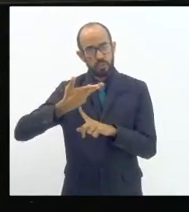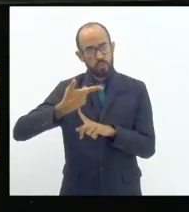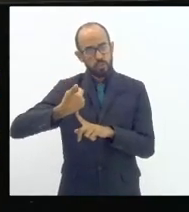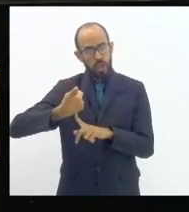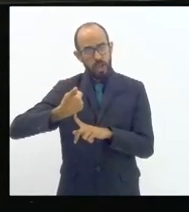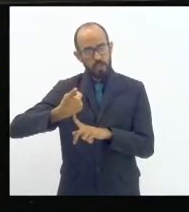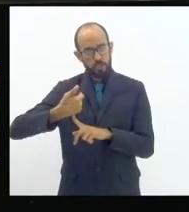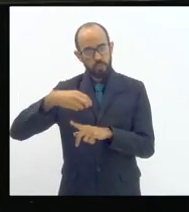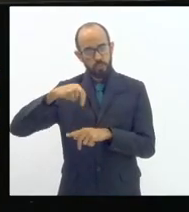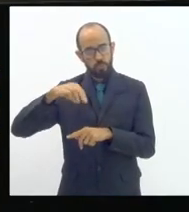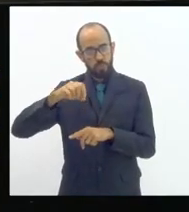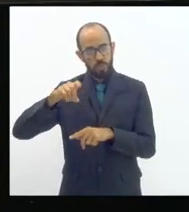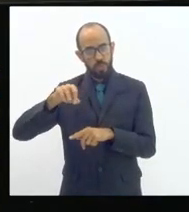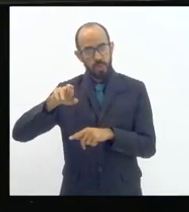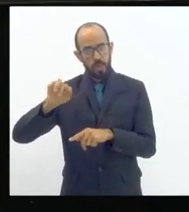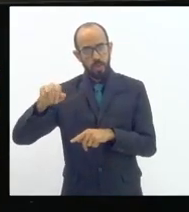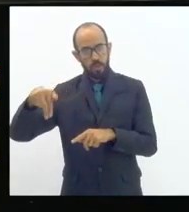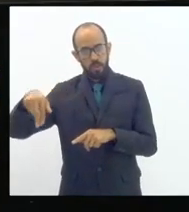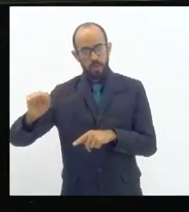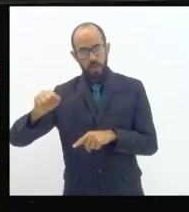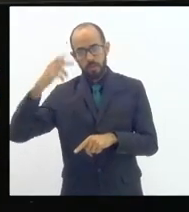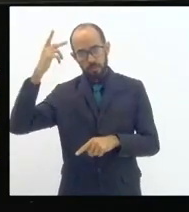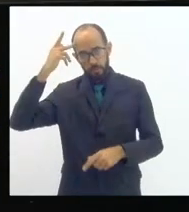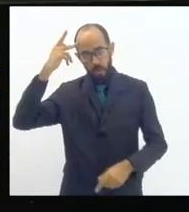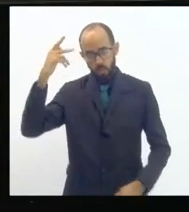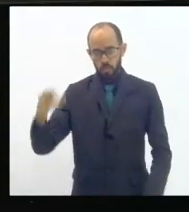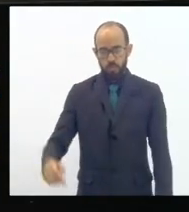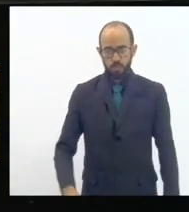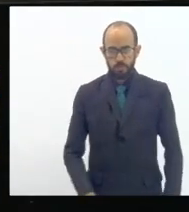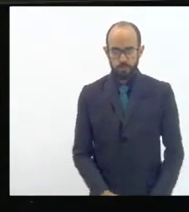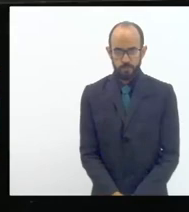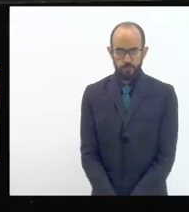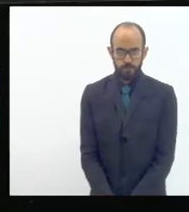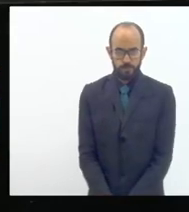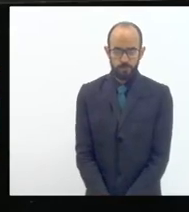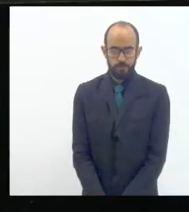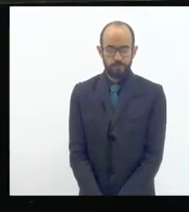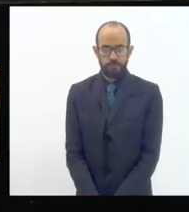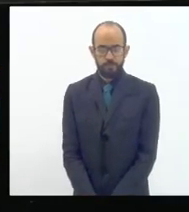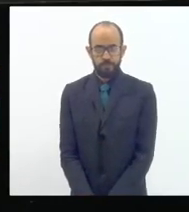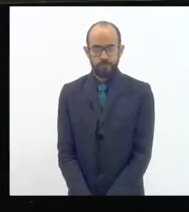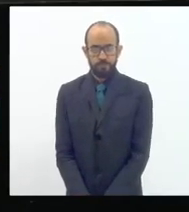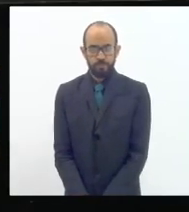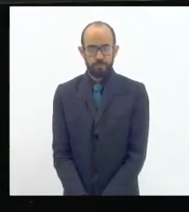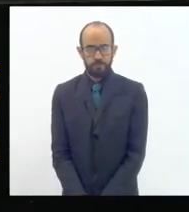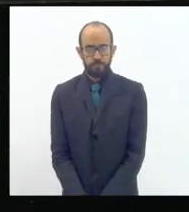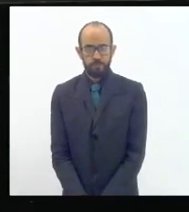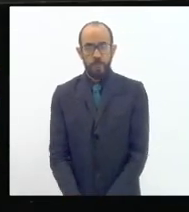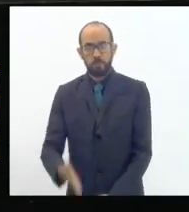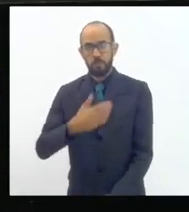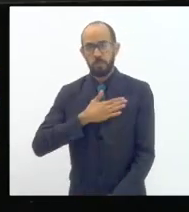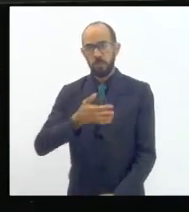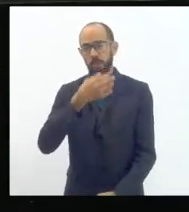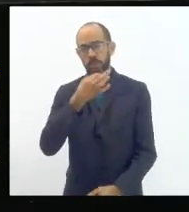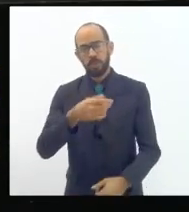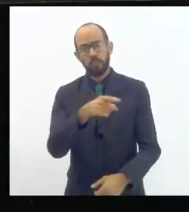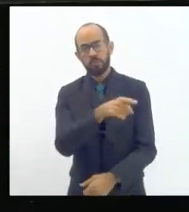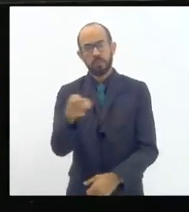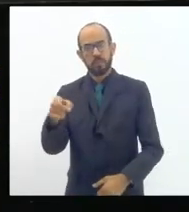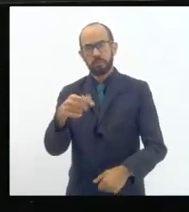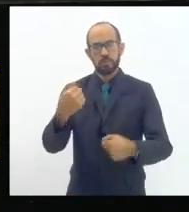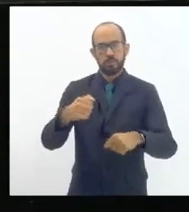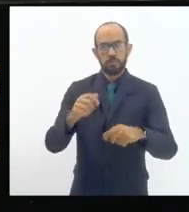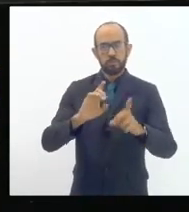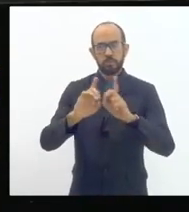em São Paulo. Então, eu acho que vocês deverão exatamente